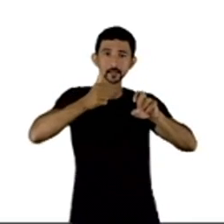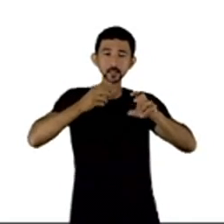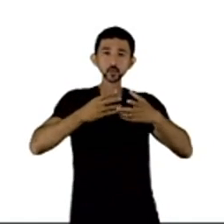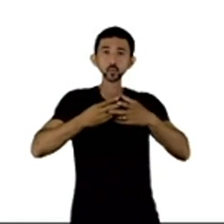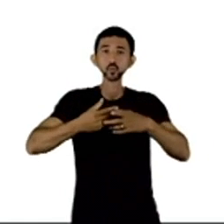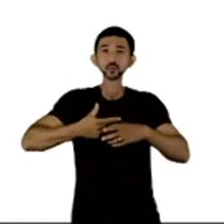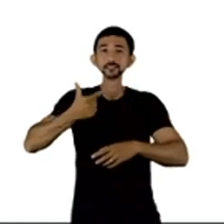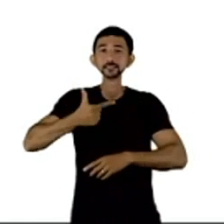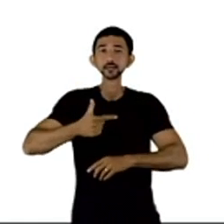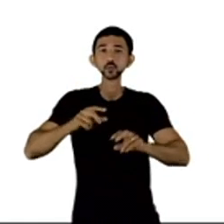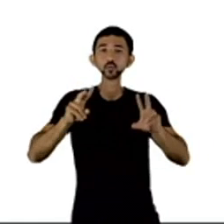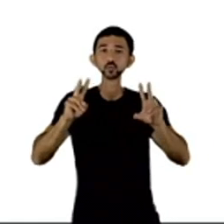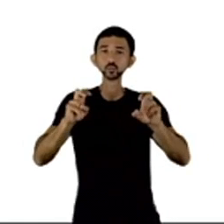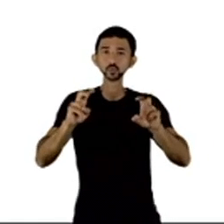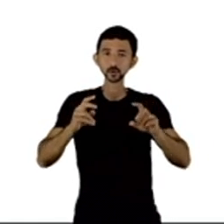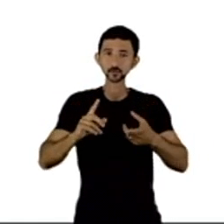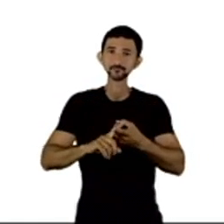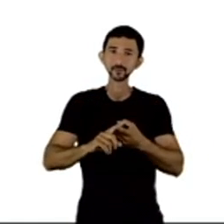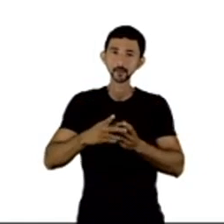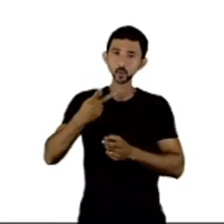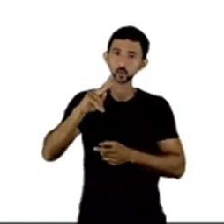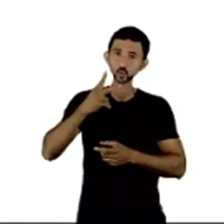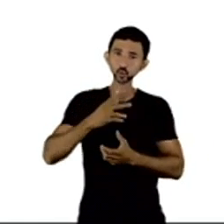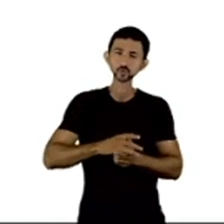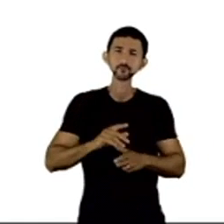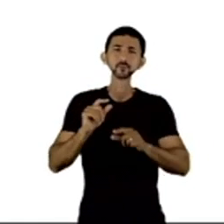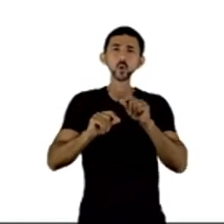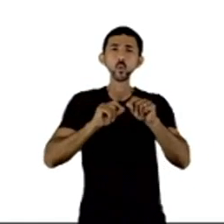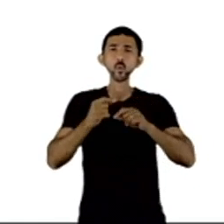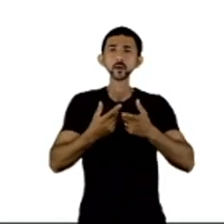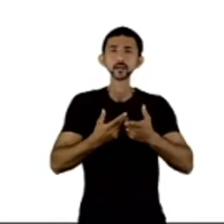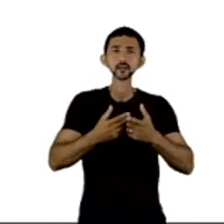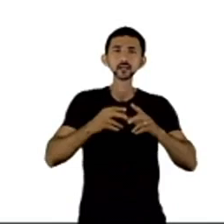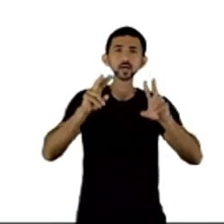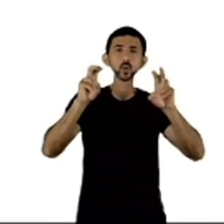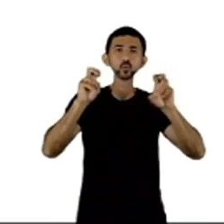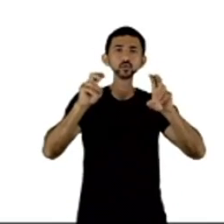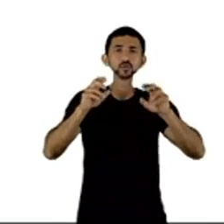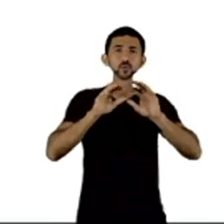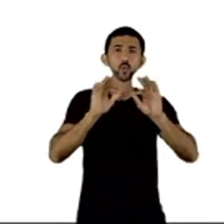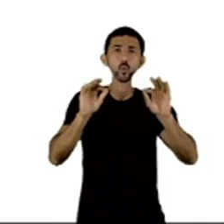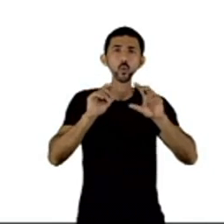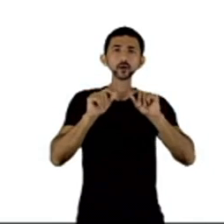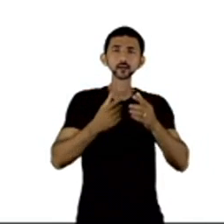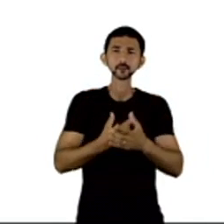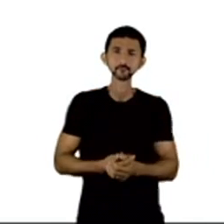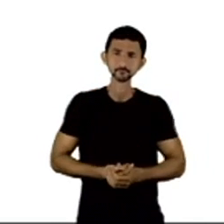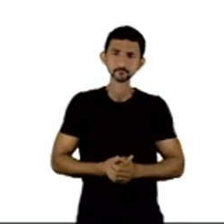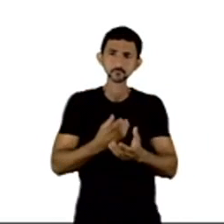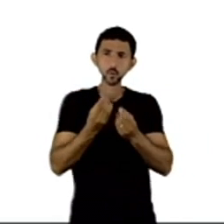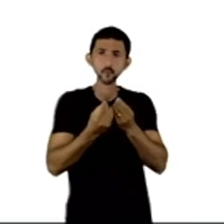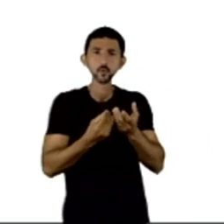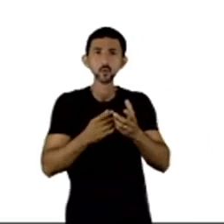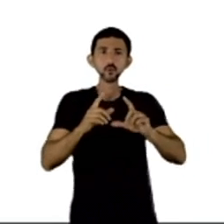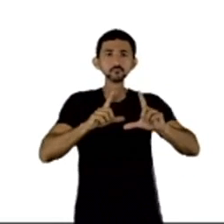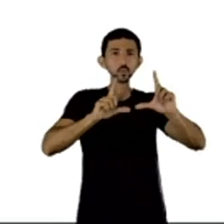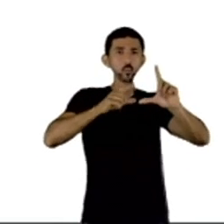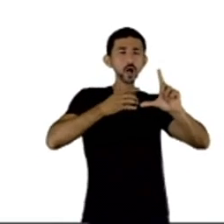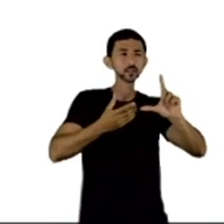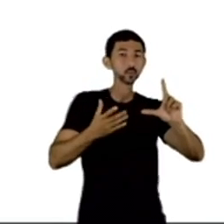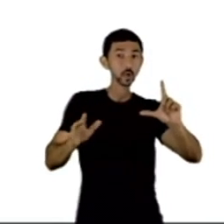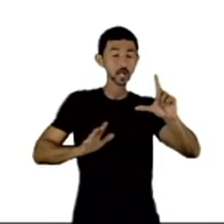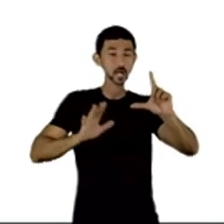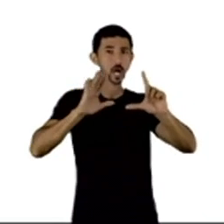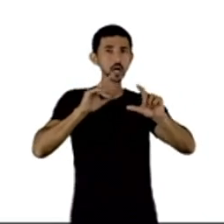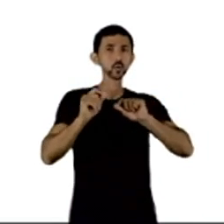e do título secundário. O que seria o título desta reportagem? Como um quadro pode valer milhões.